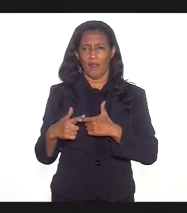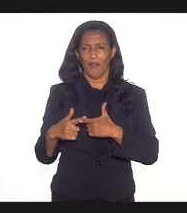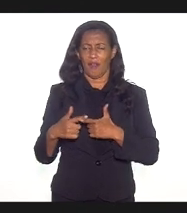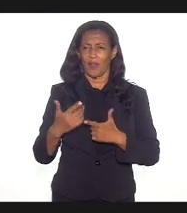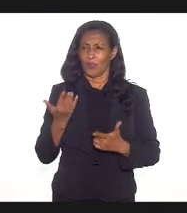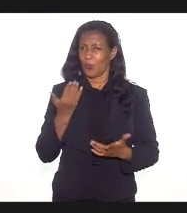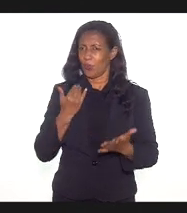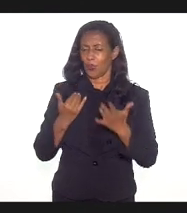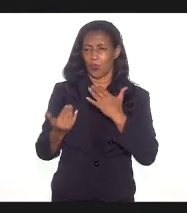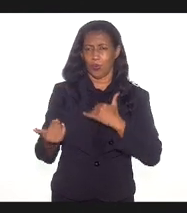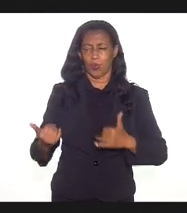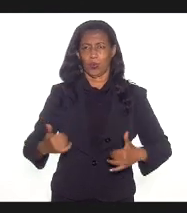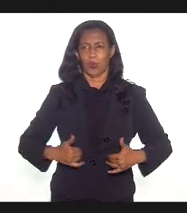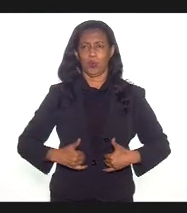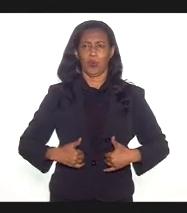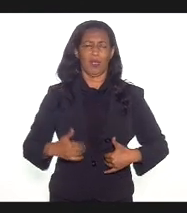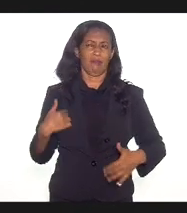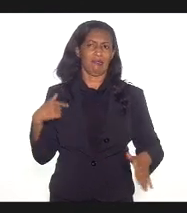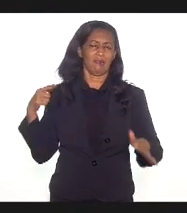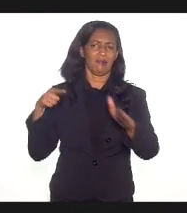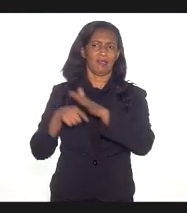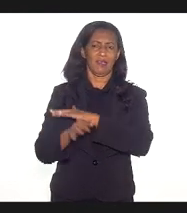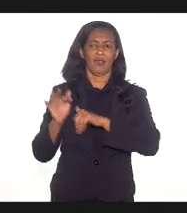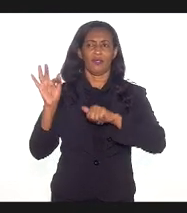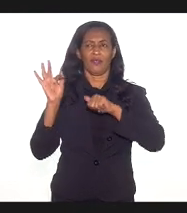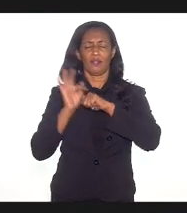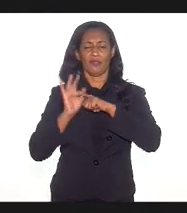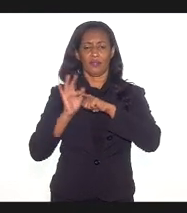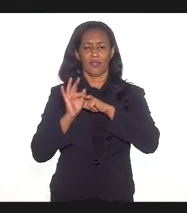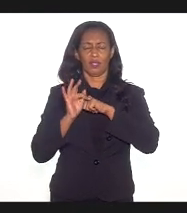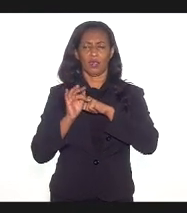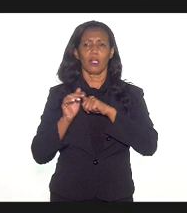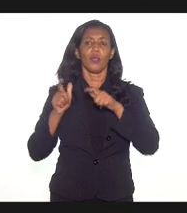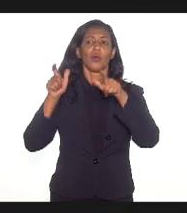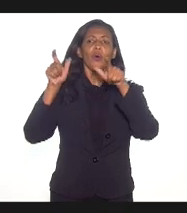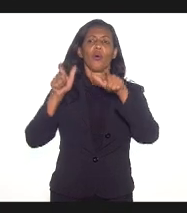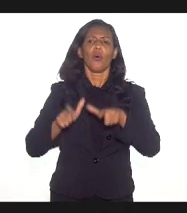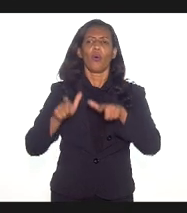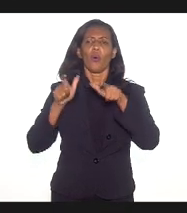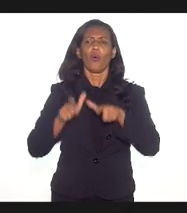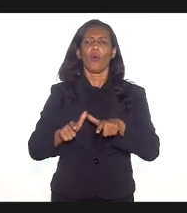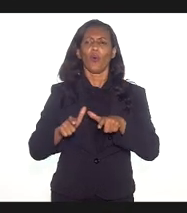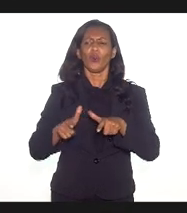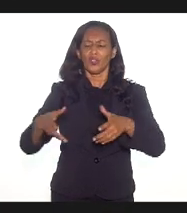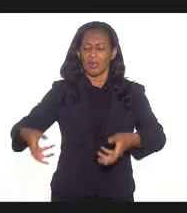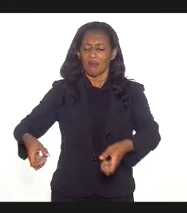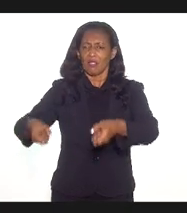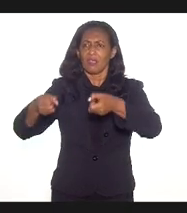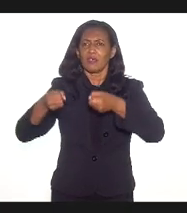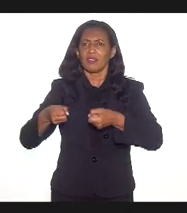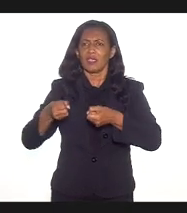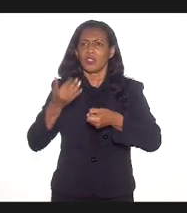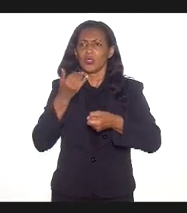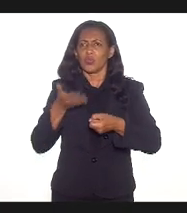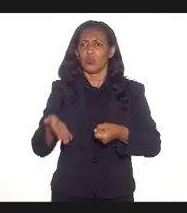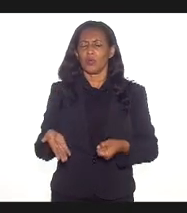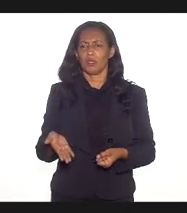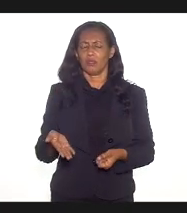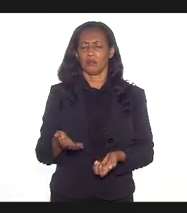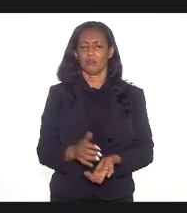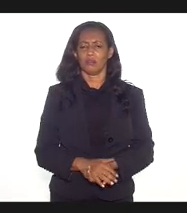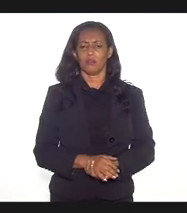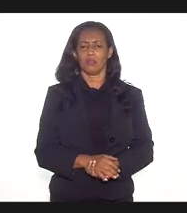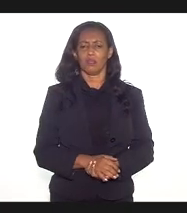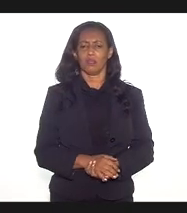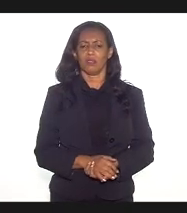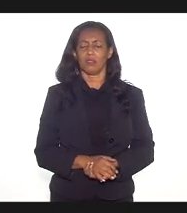alimentar. Então, eu queria perguntar à Rede Fitec por onde anda as nossas cestas básicas, né?